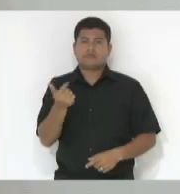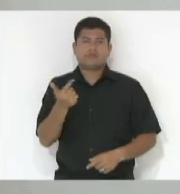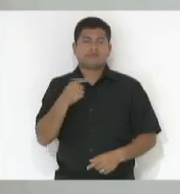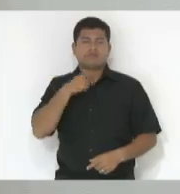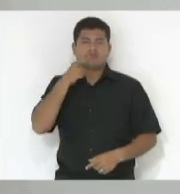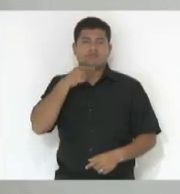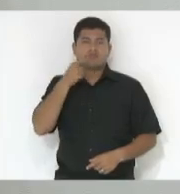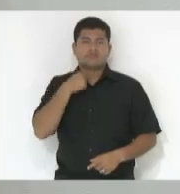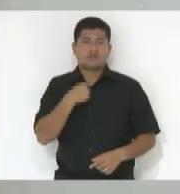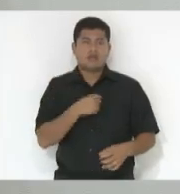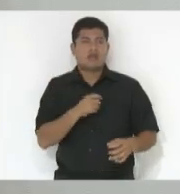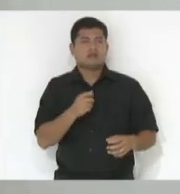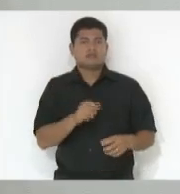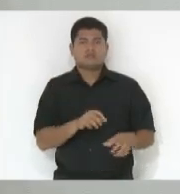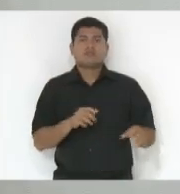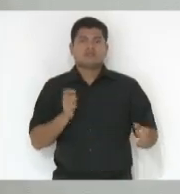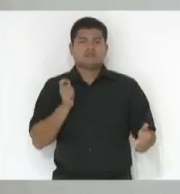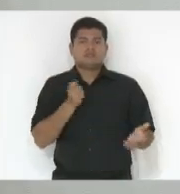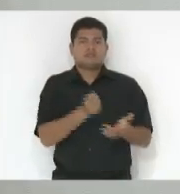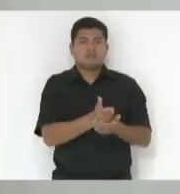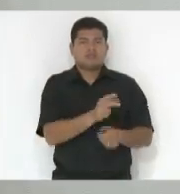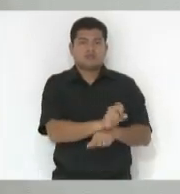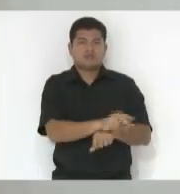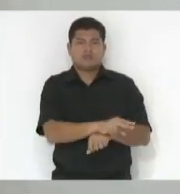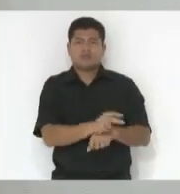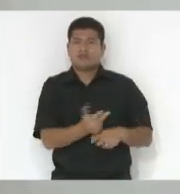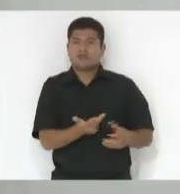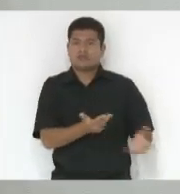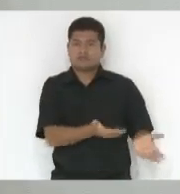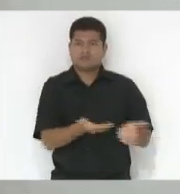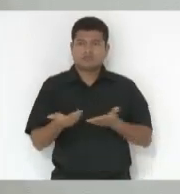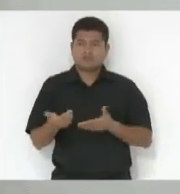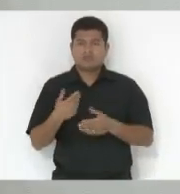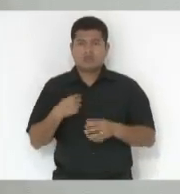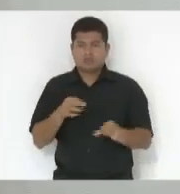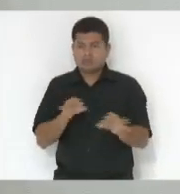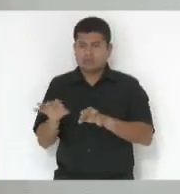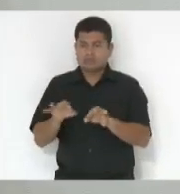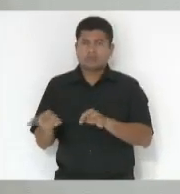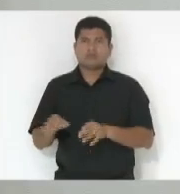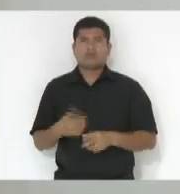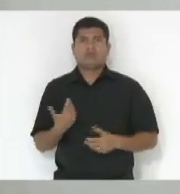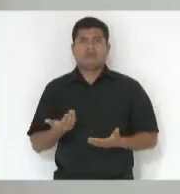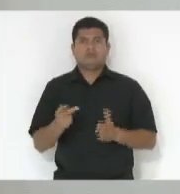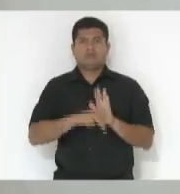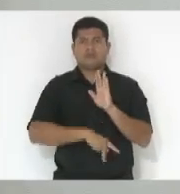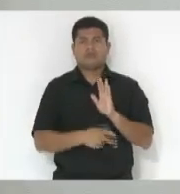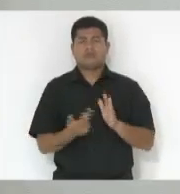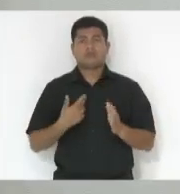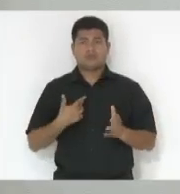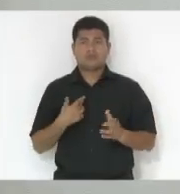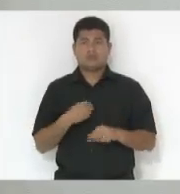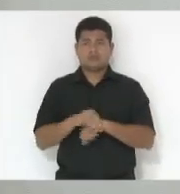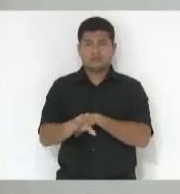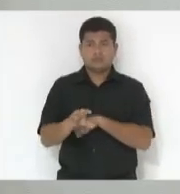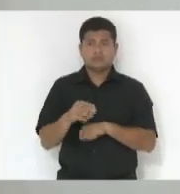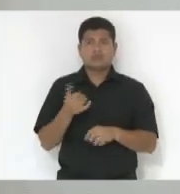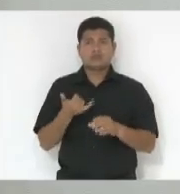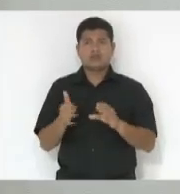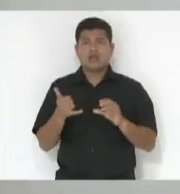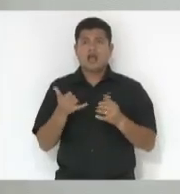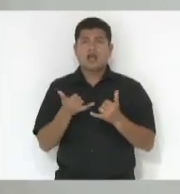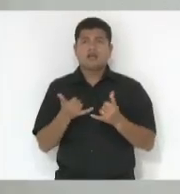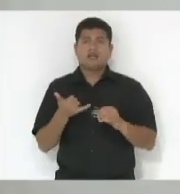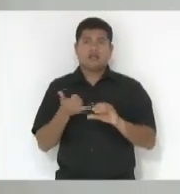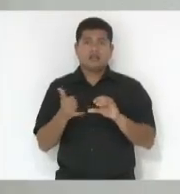quem faça esse projeto. Então, eu sugiro que a Celesc e o governo criem projetos para que possam